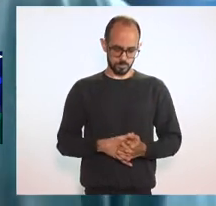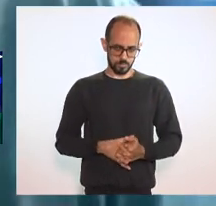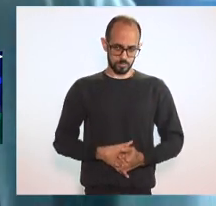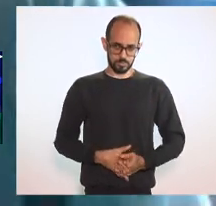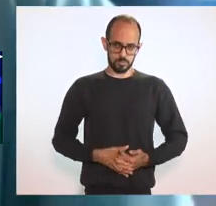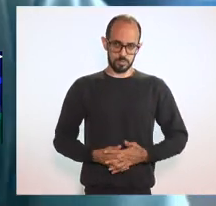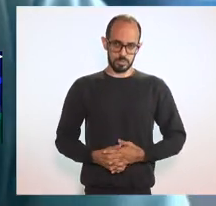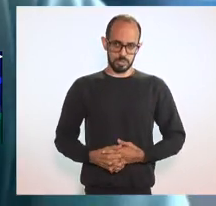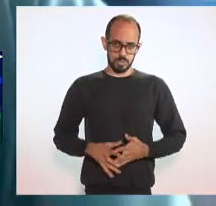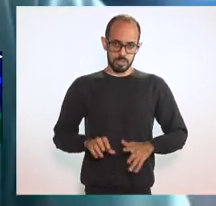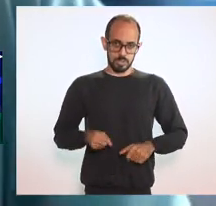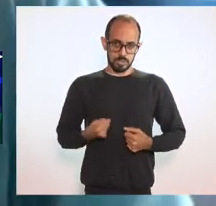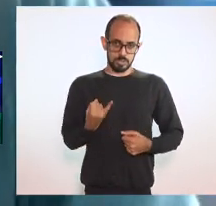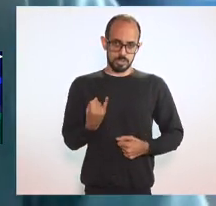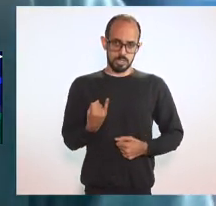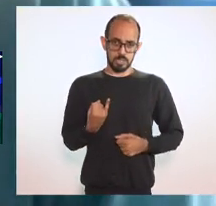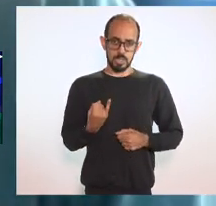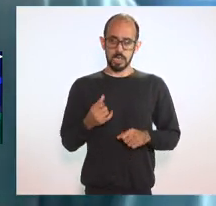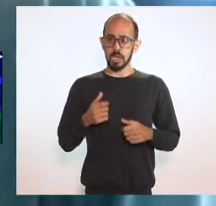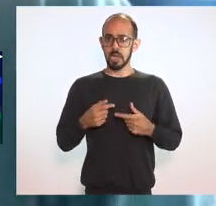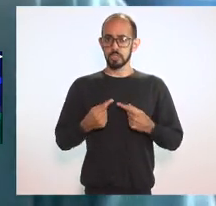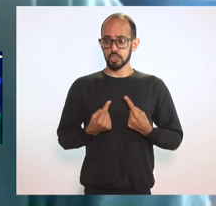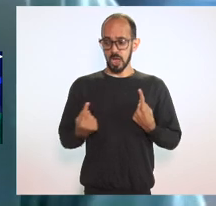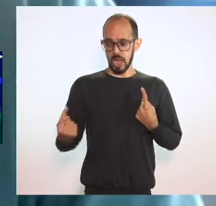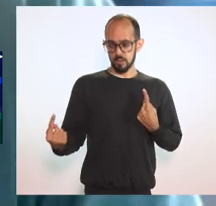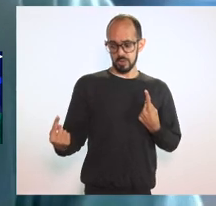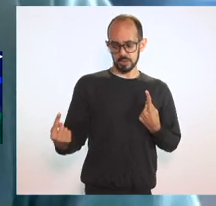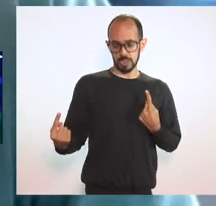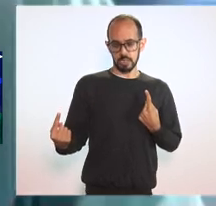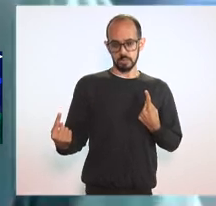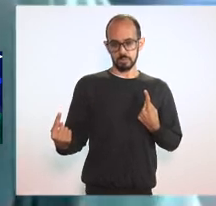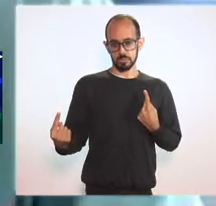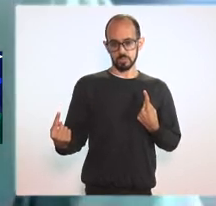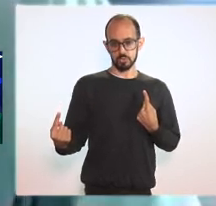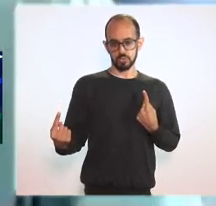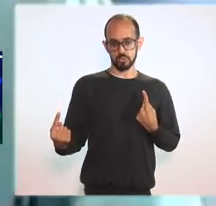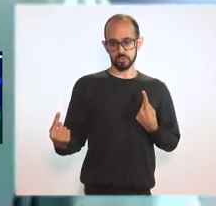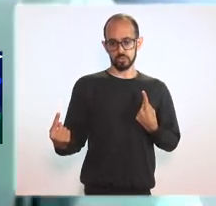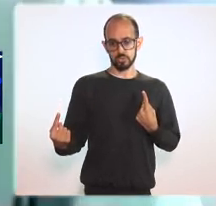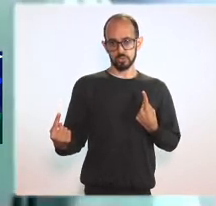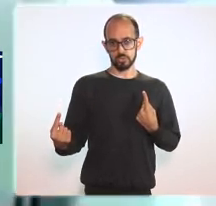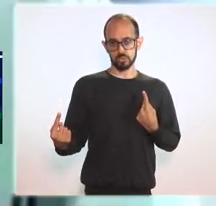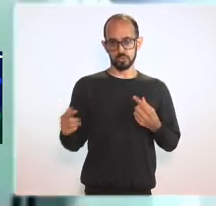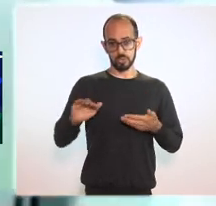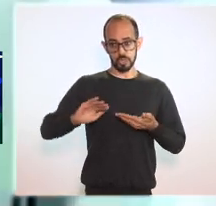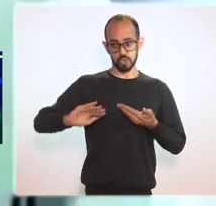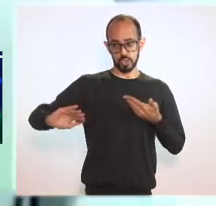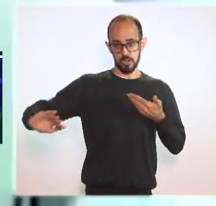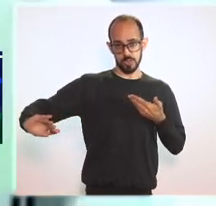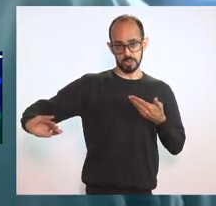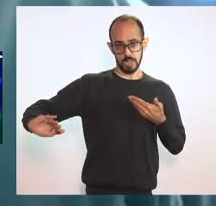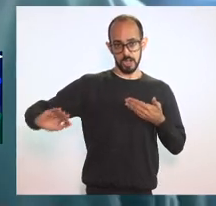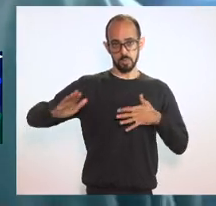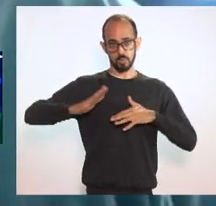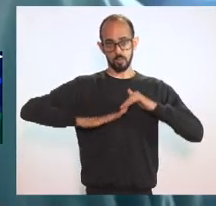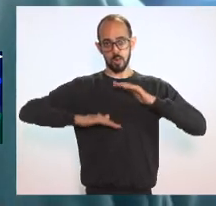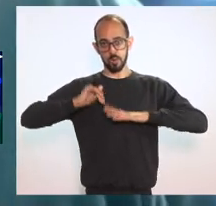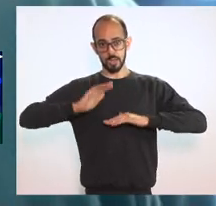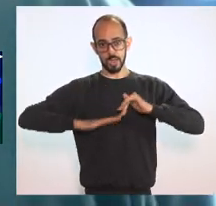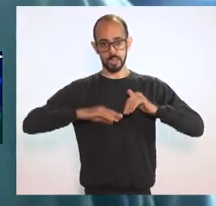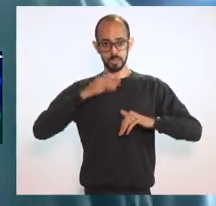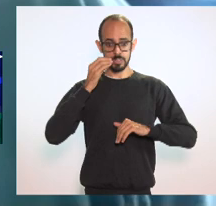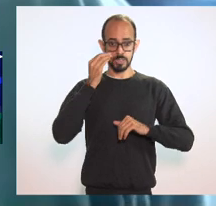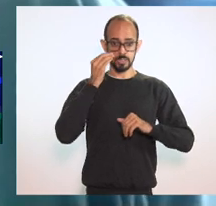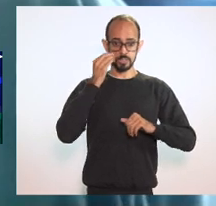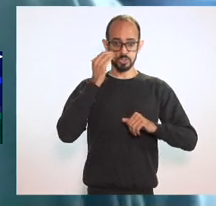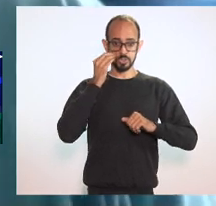o rapaz tá como eu acho que é consenso entre a tentativa de camisa de costa